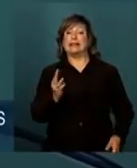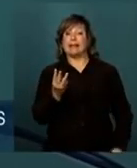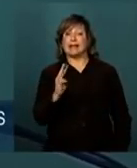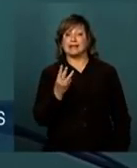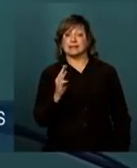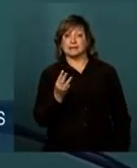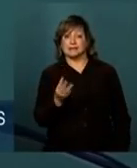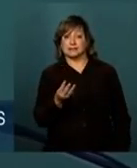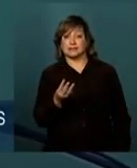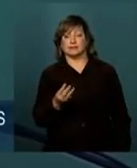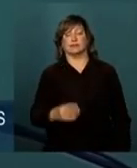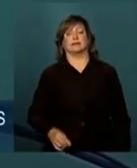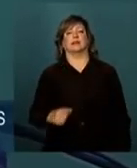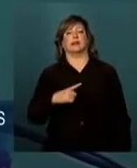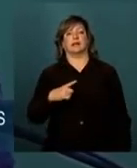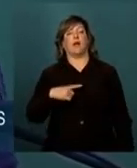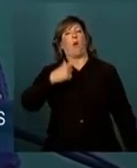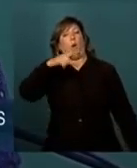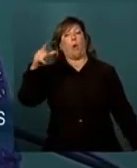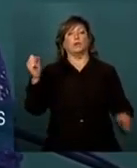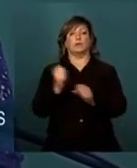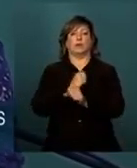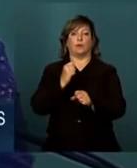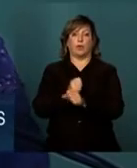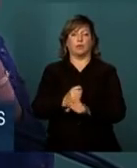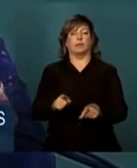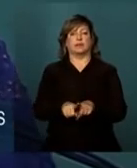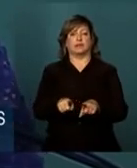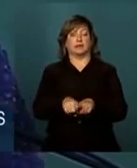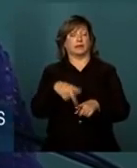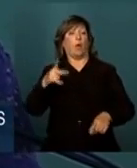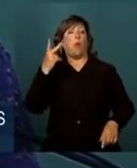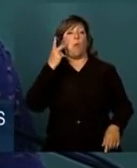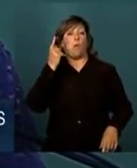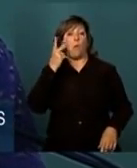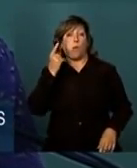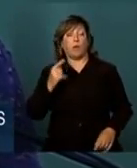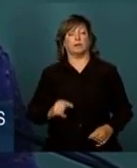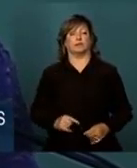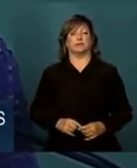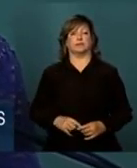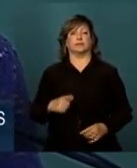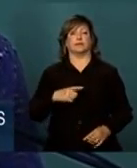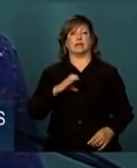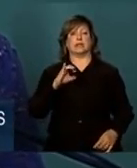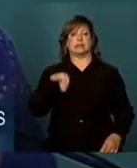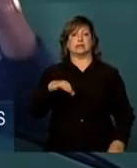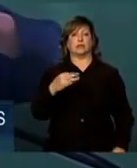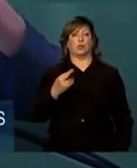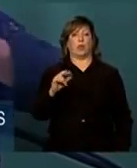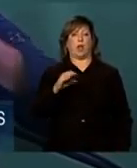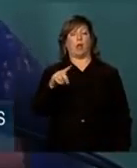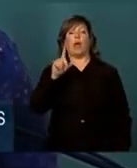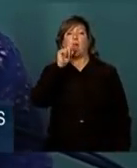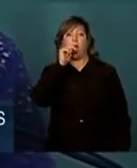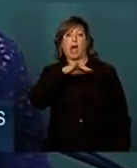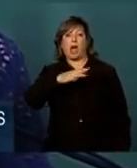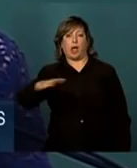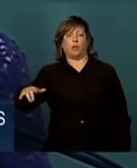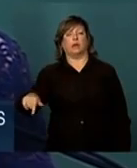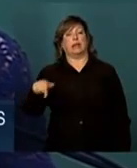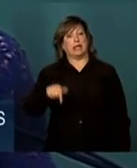três reais em outras obras estruturantes. No Ceará, Cinturão das Águas. Aqui,